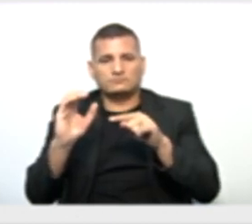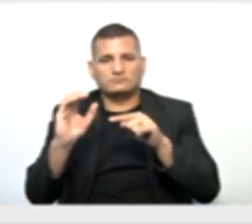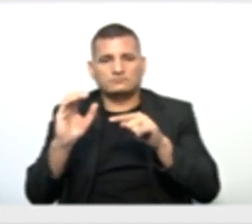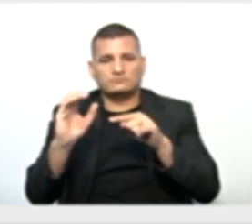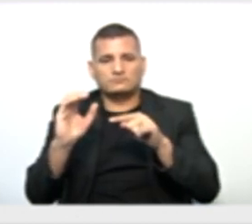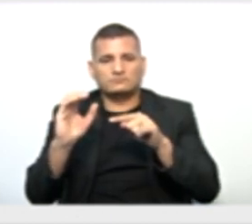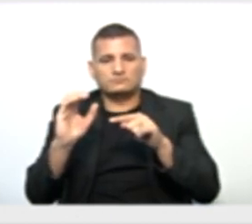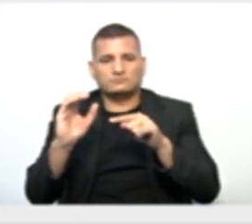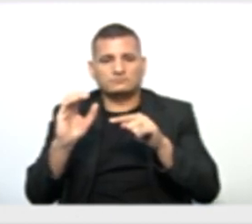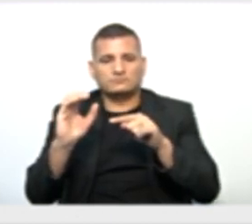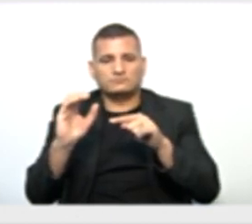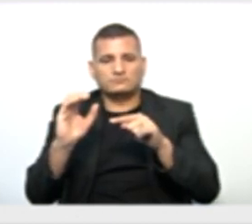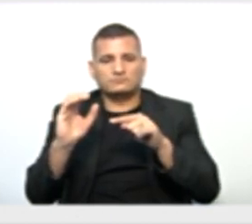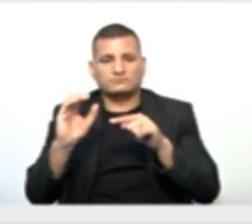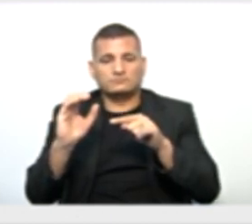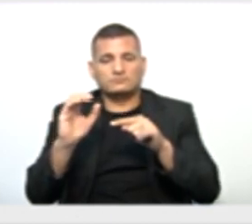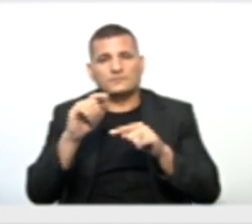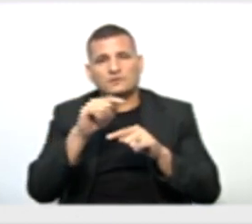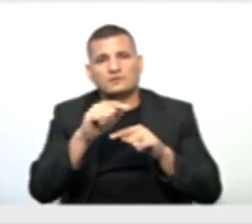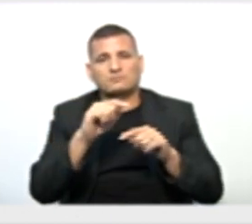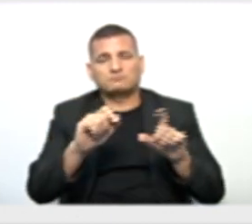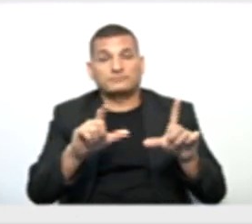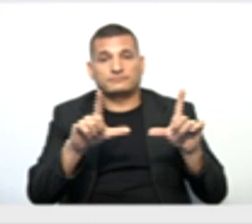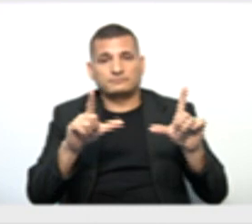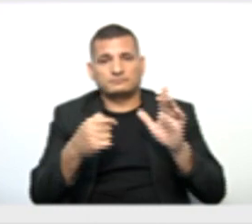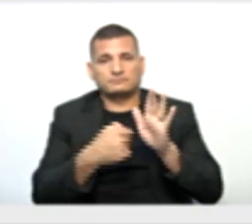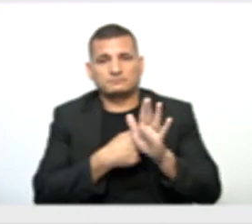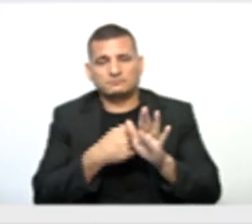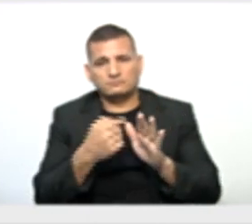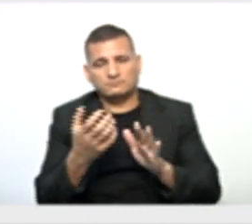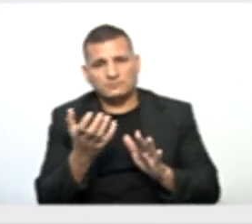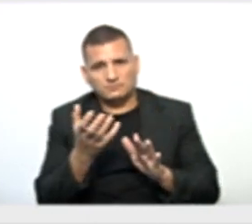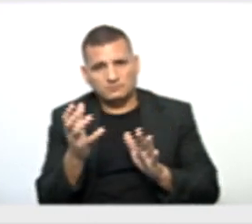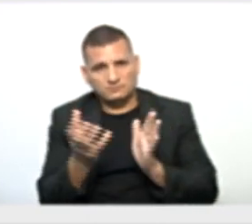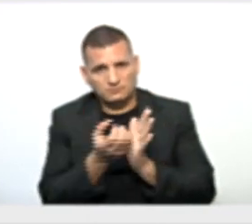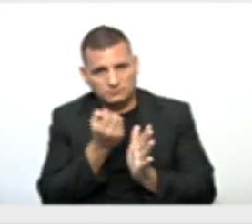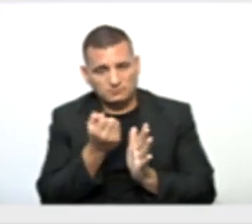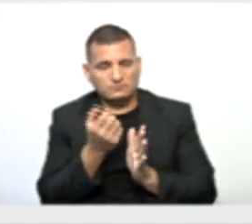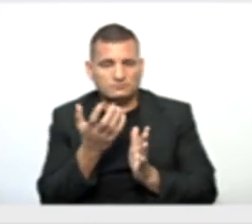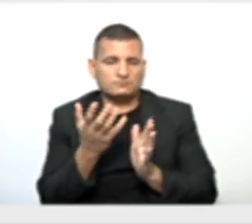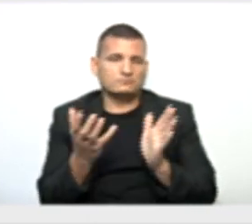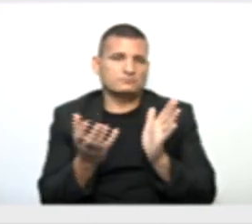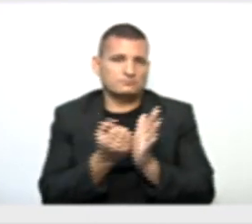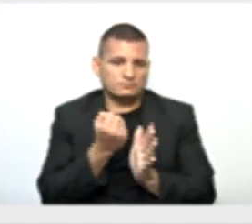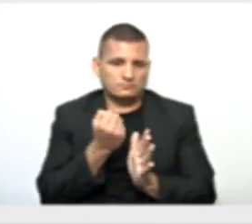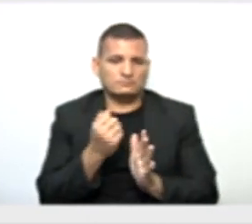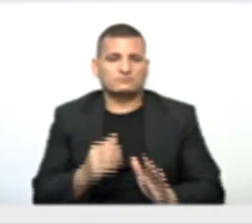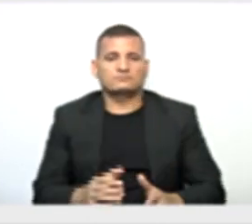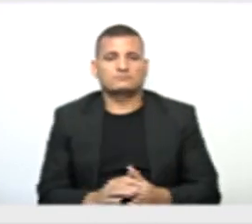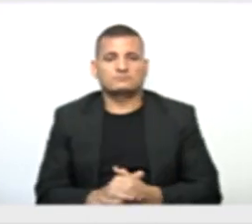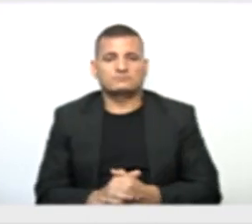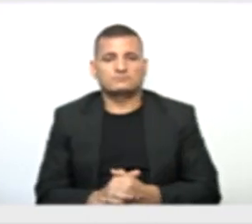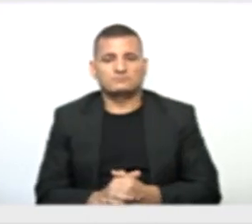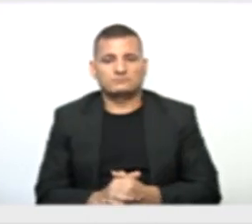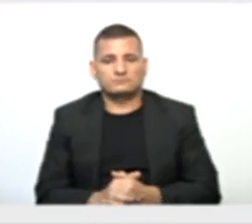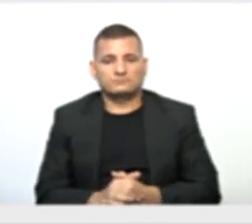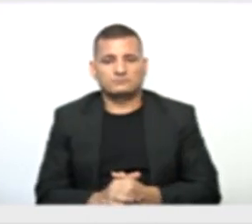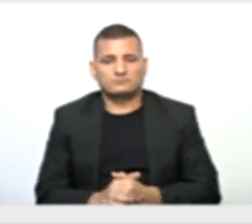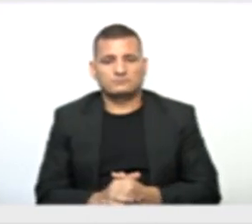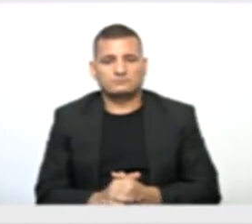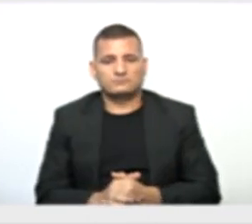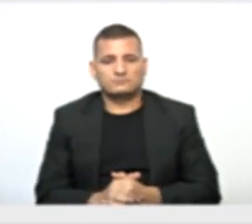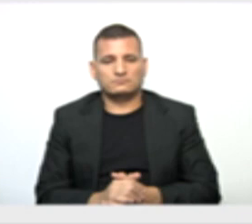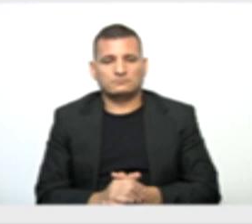executar. Ele vai perguntar se eu quero salvar. Então eu vou salvar esse programa para depois executar. Eu vou chamar ele